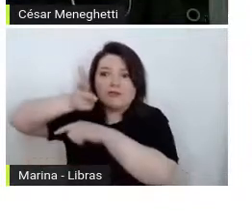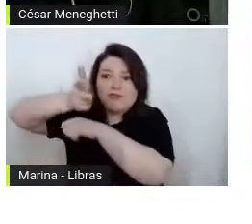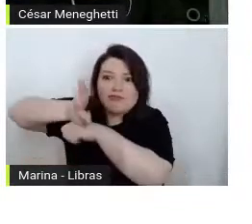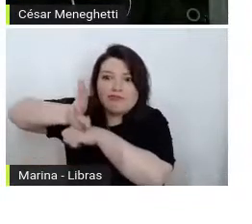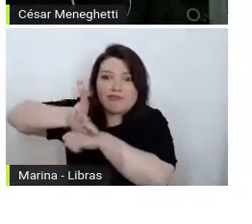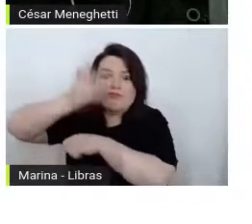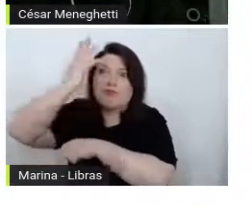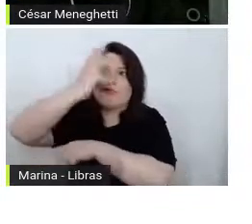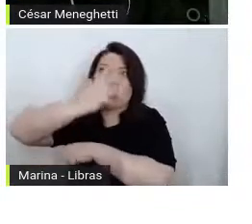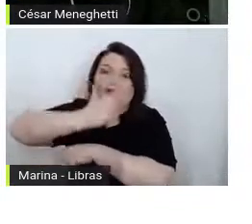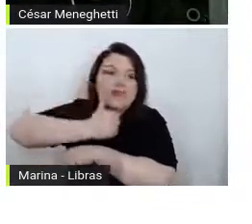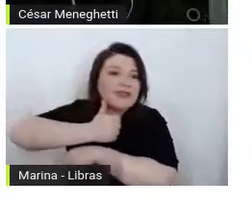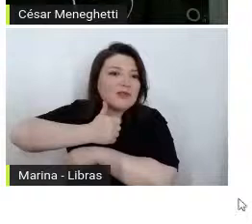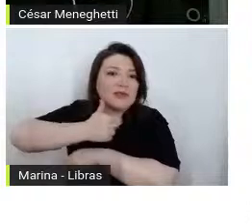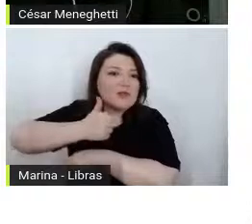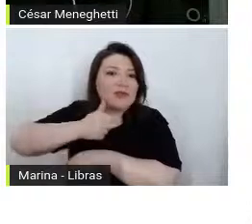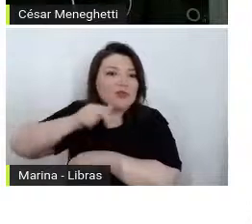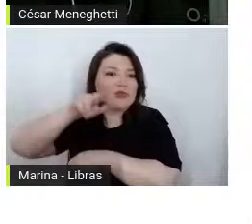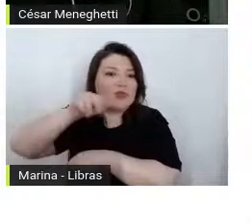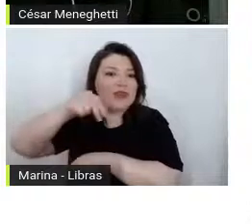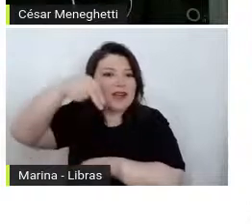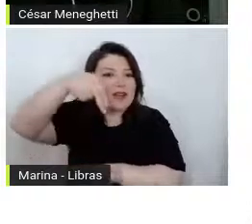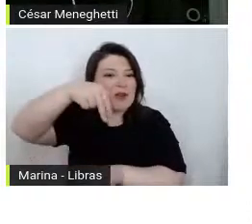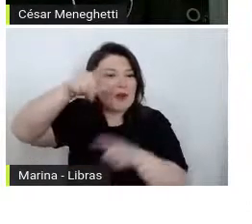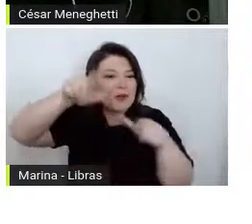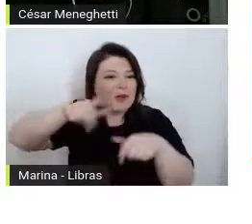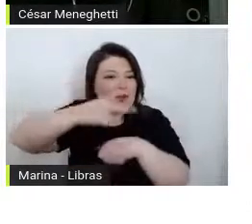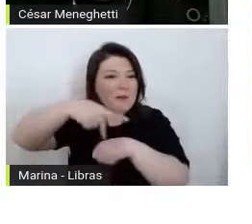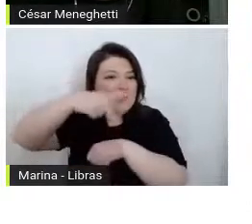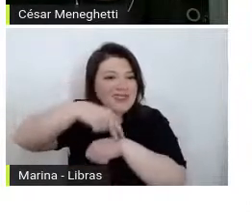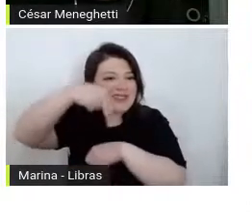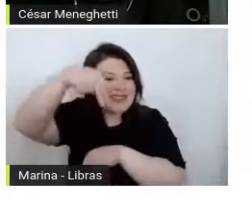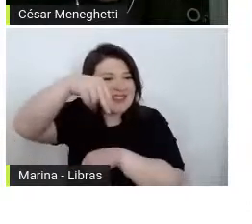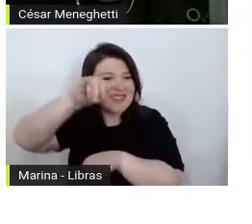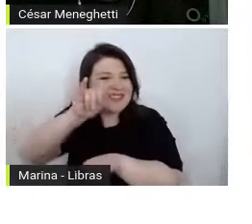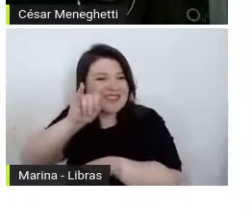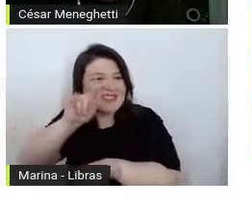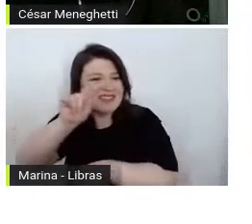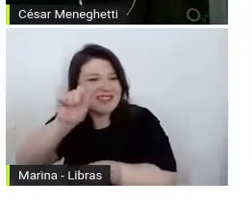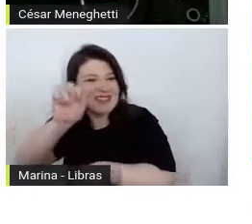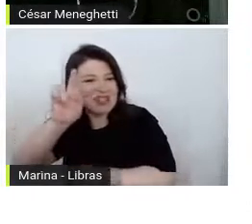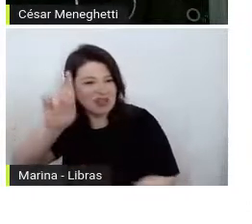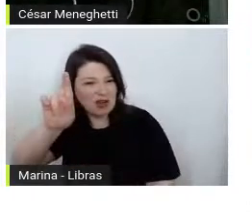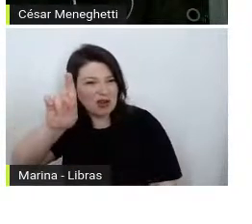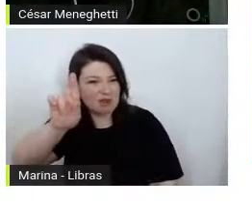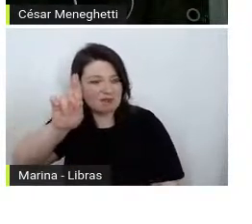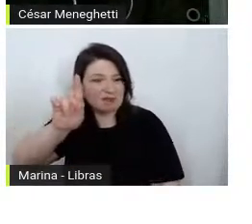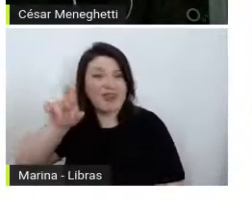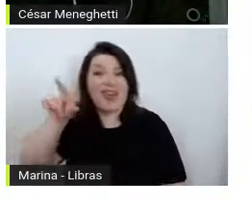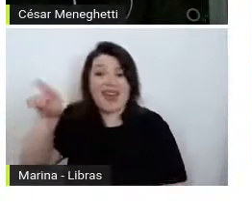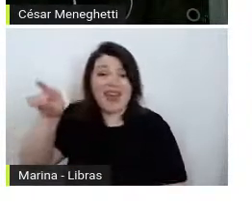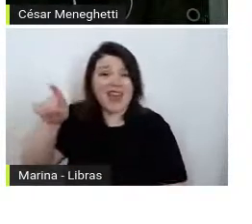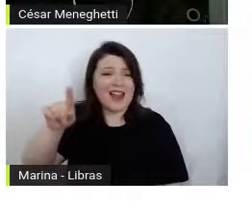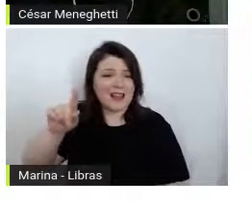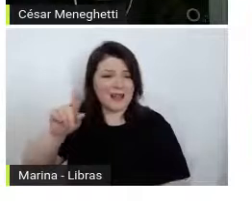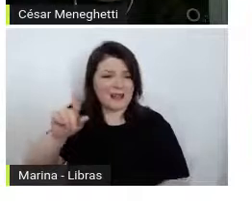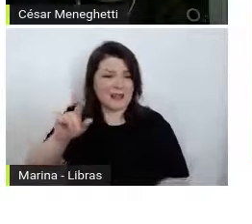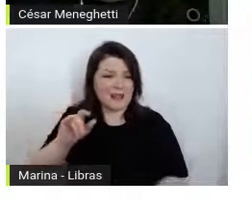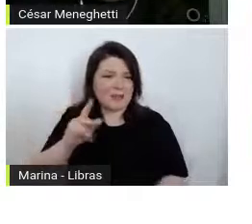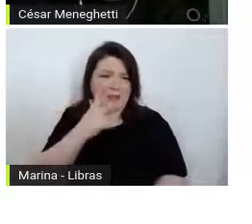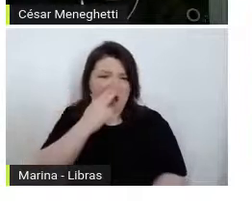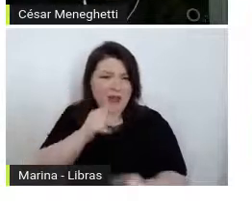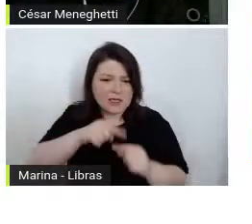número 187 do IDH, o Índice de Desenvolvimento Humano. Só tem